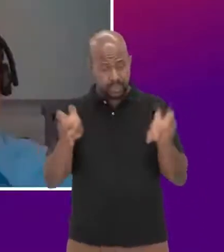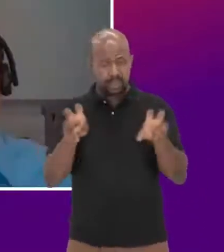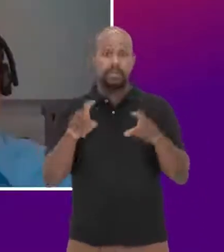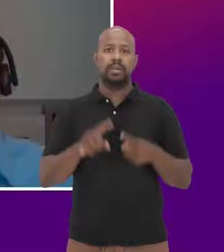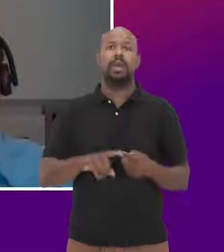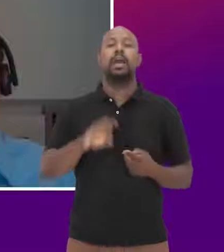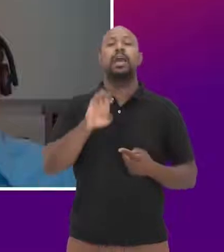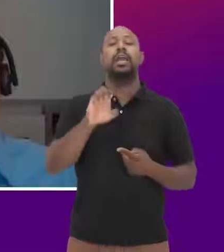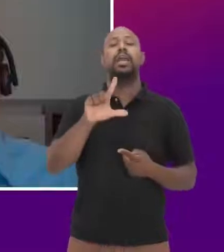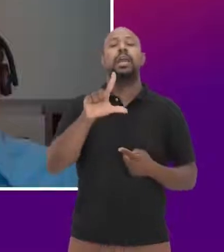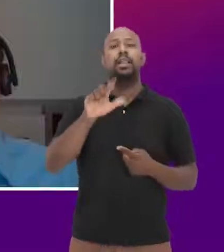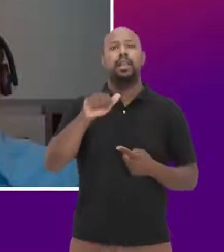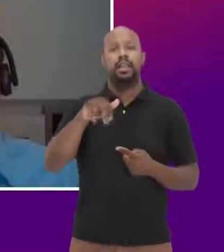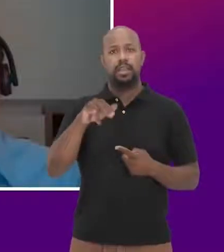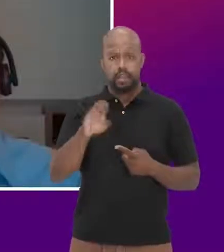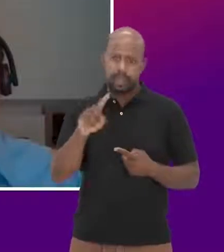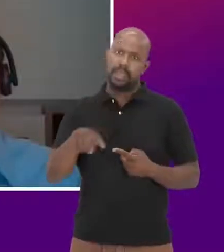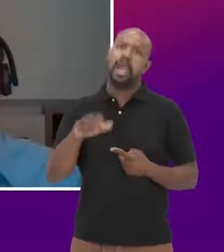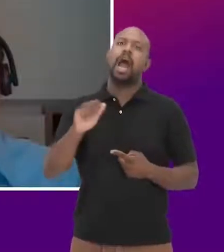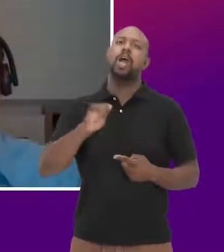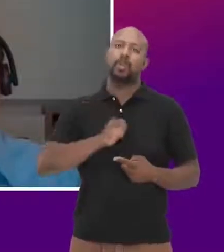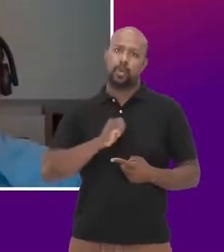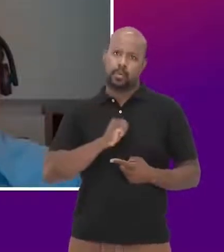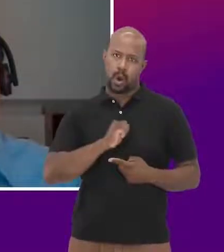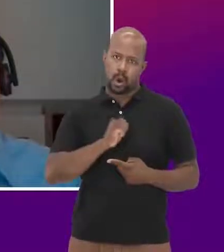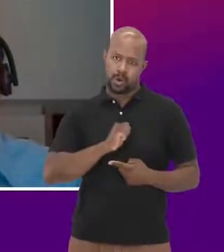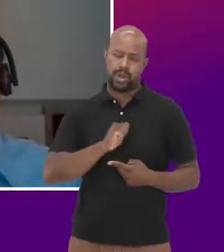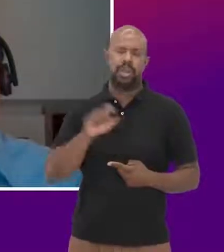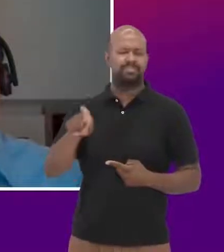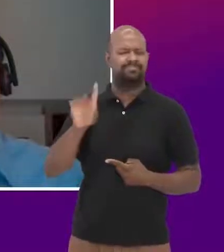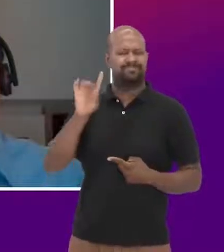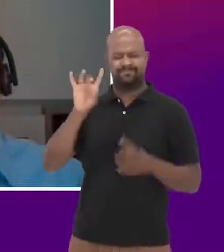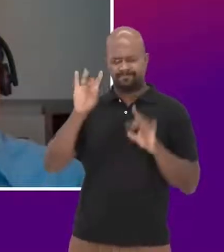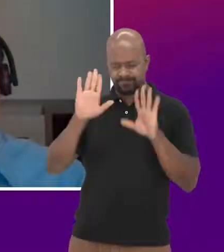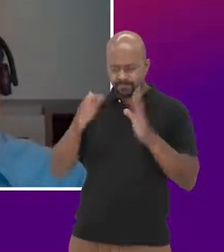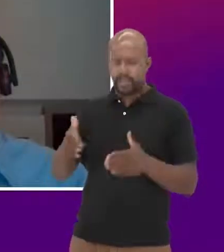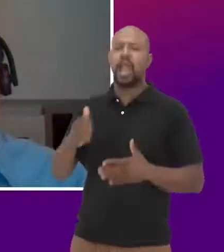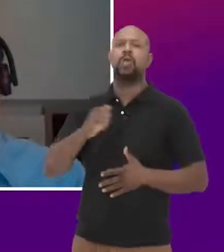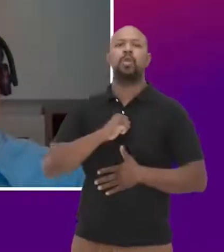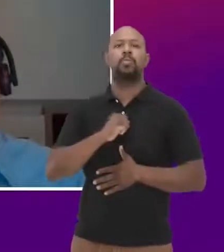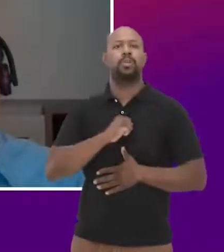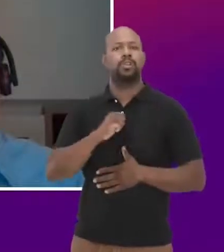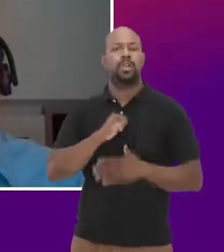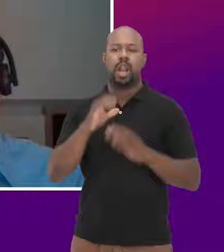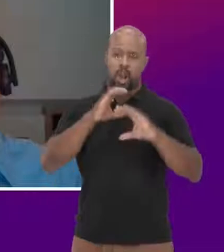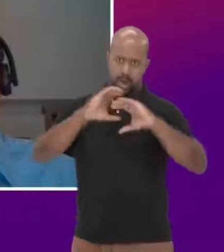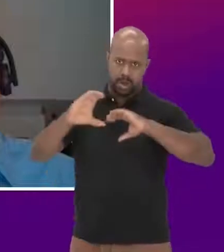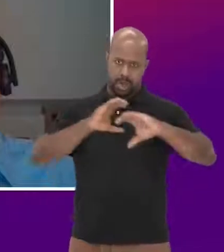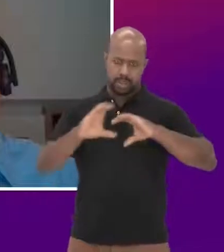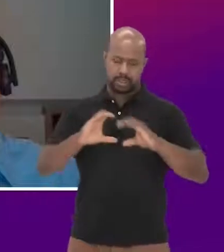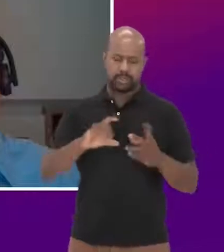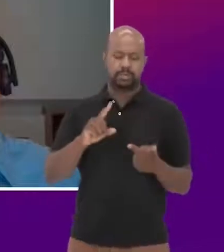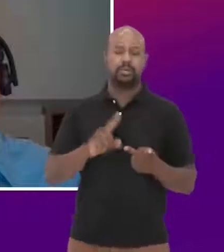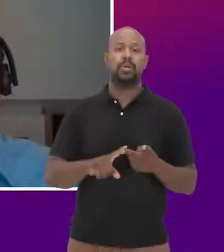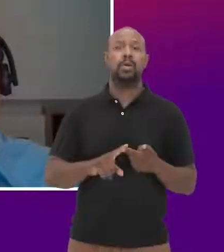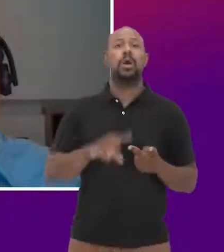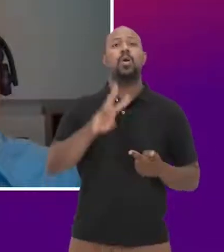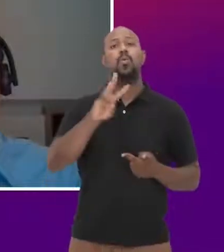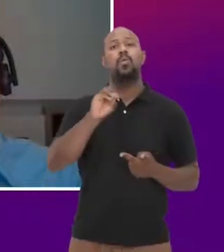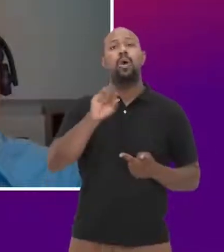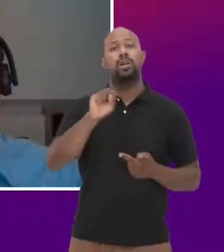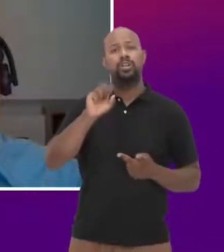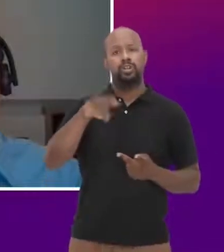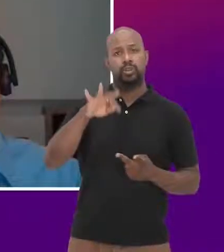a Hilaine Jacob, que é antropóloga, especializada em antropologia da comunicação, o Washington Oliveto,